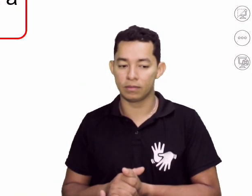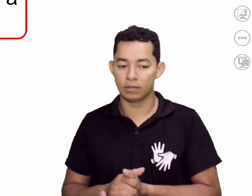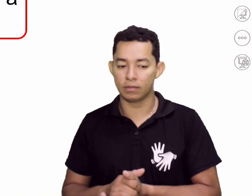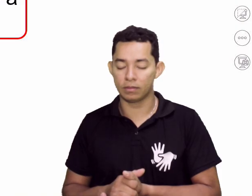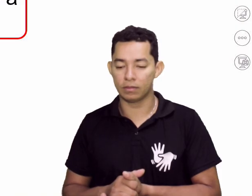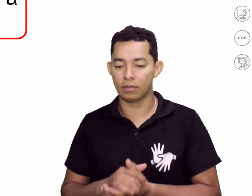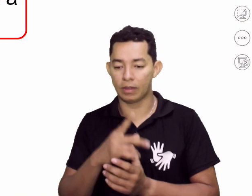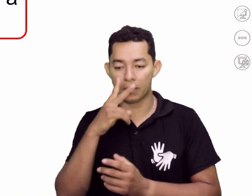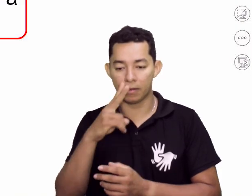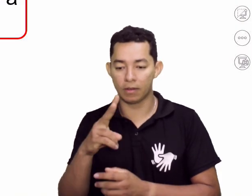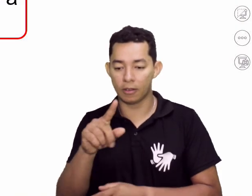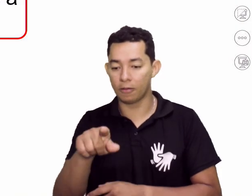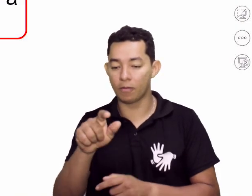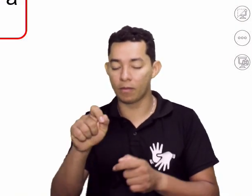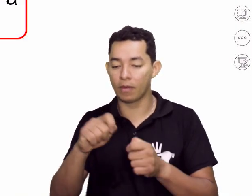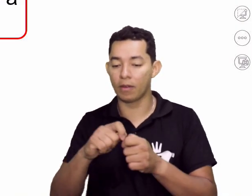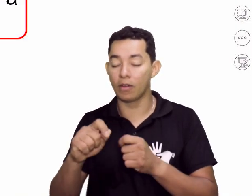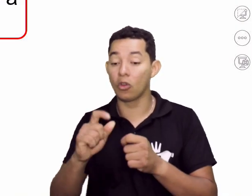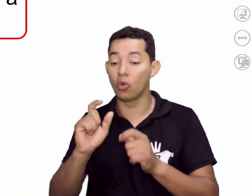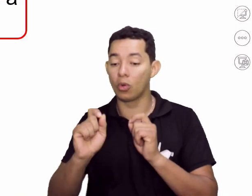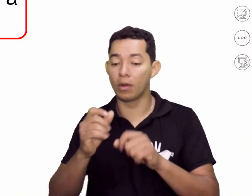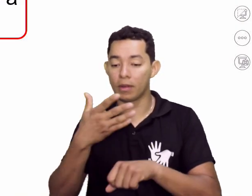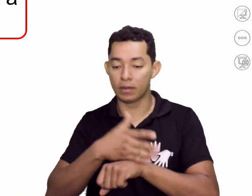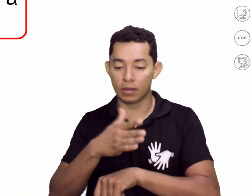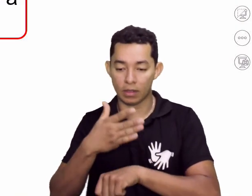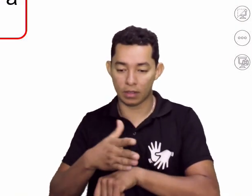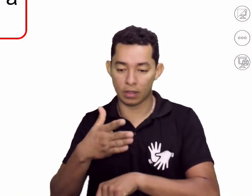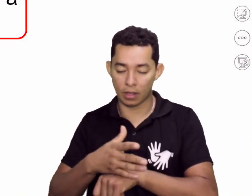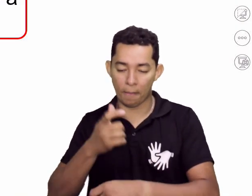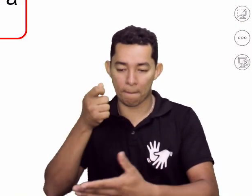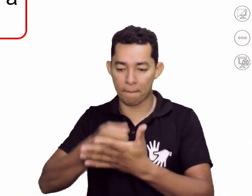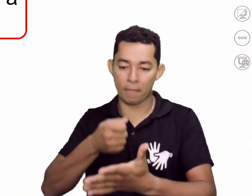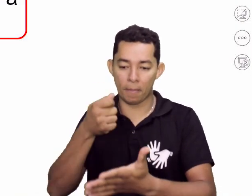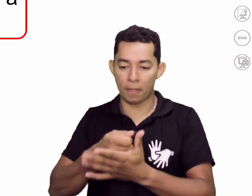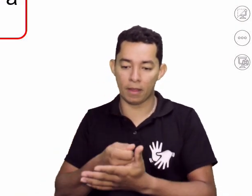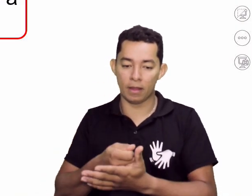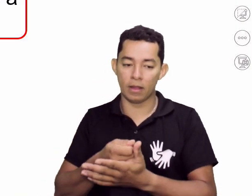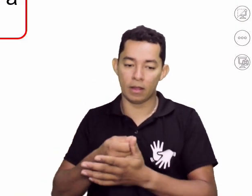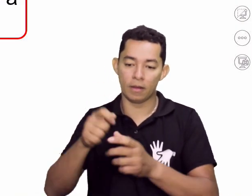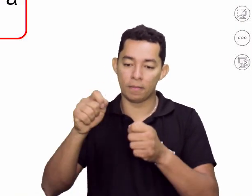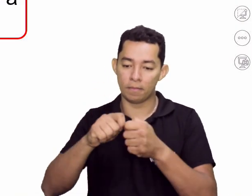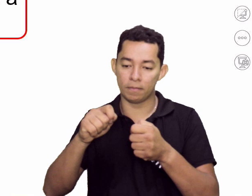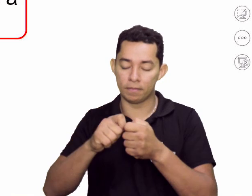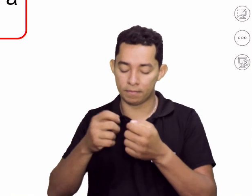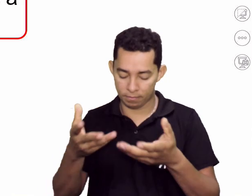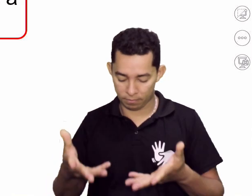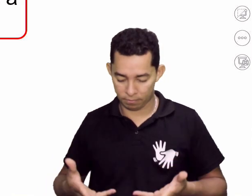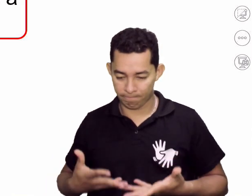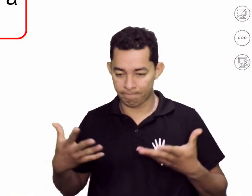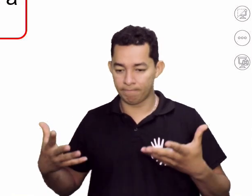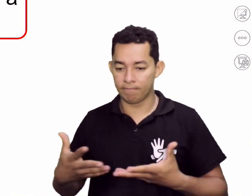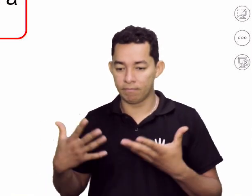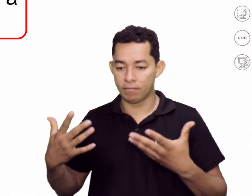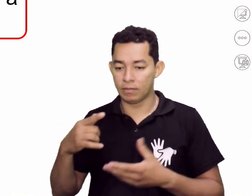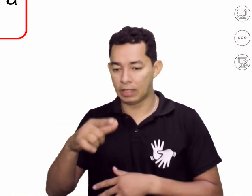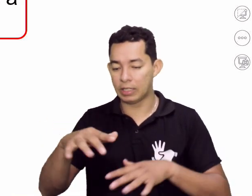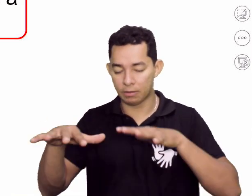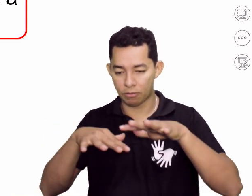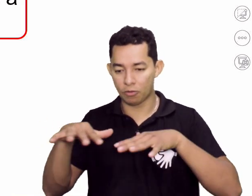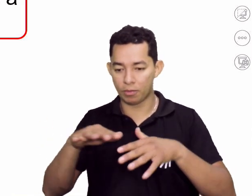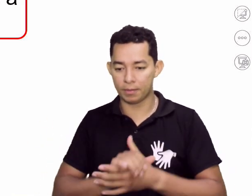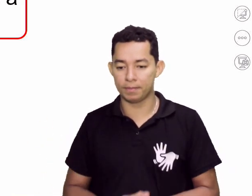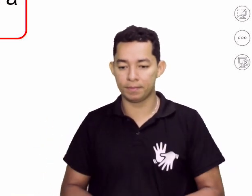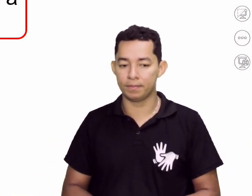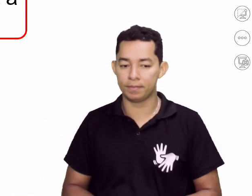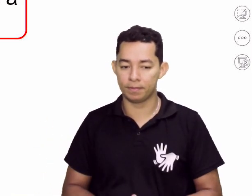espectadores vejam, então você vai treinar, batalhar para trazer uma harmonia para esses movimentos, né?